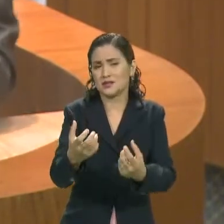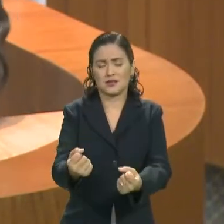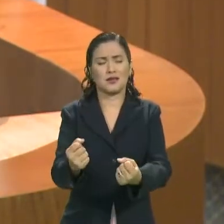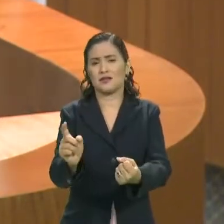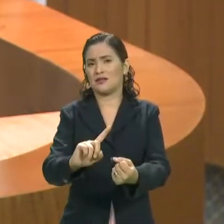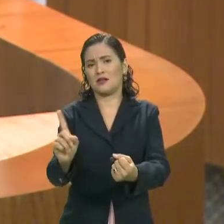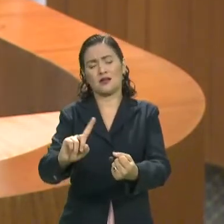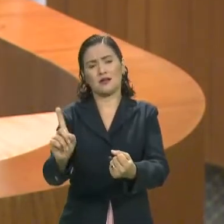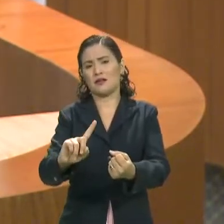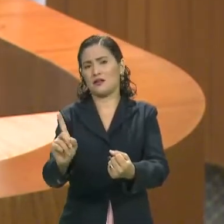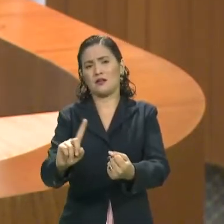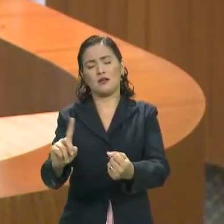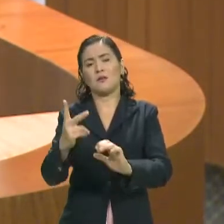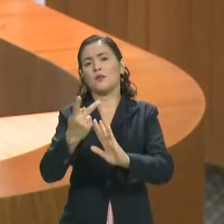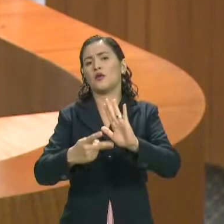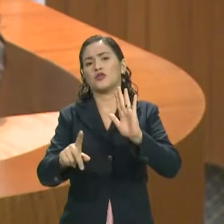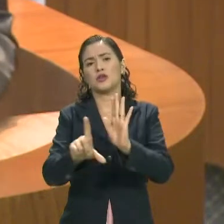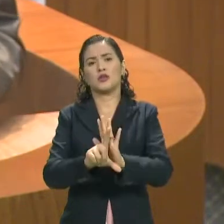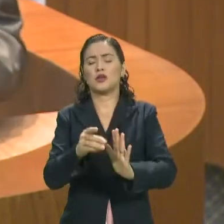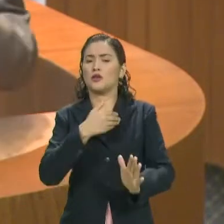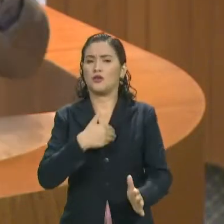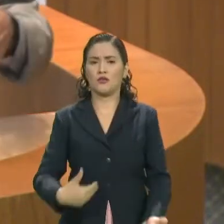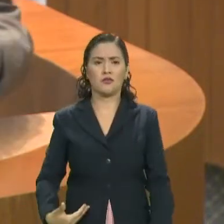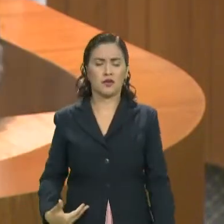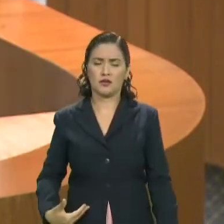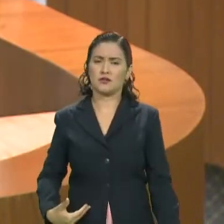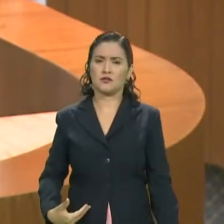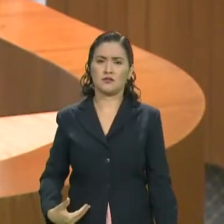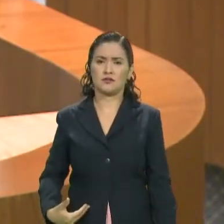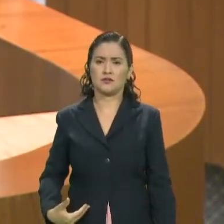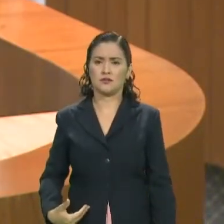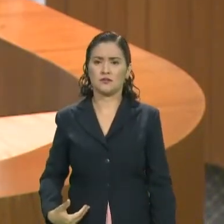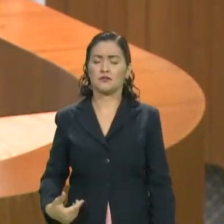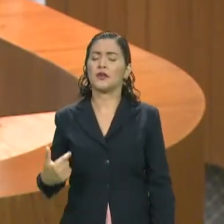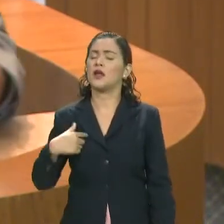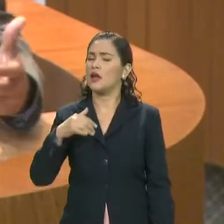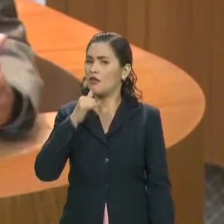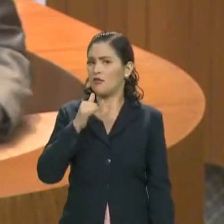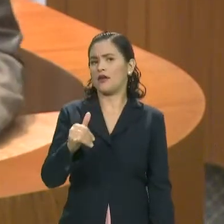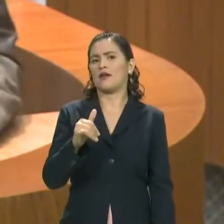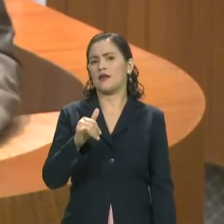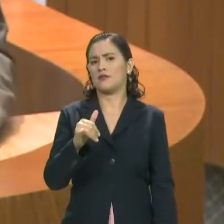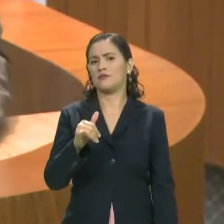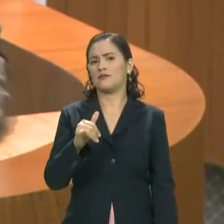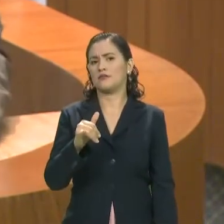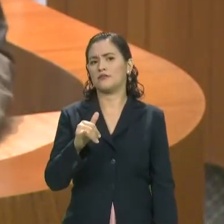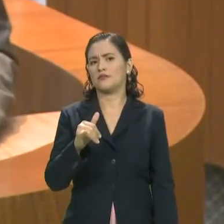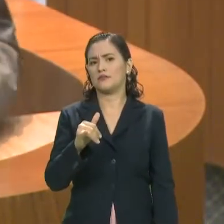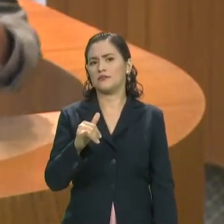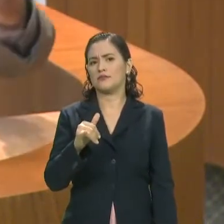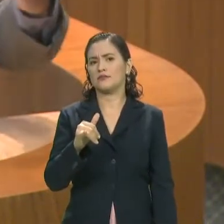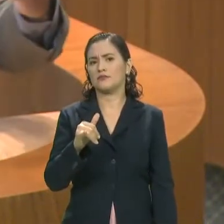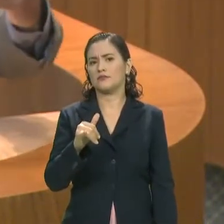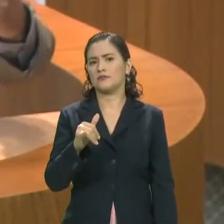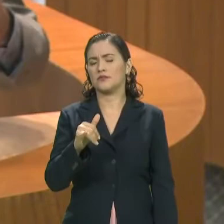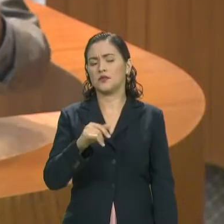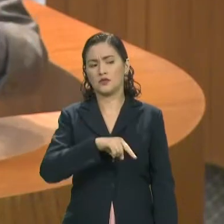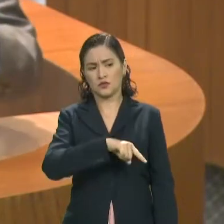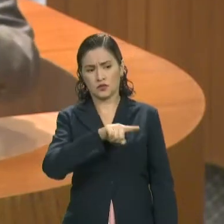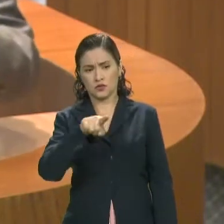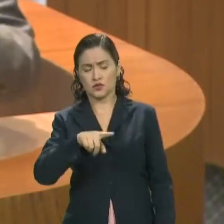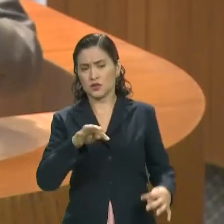Excelência, deputado, não só o presidente desta casa, Otelino, e os demais, nós temos